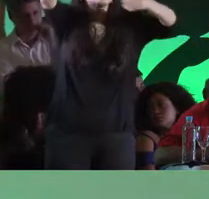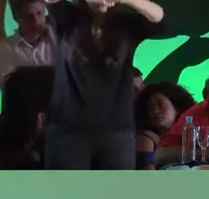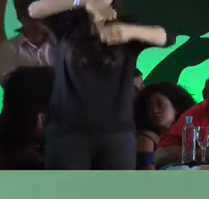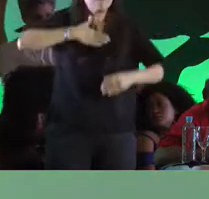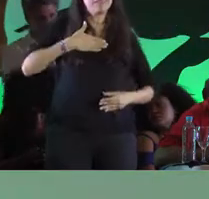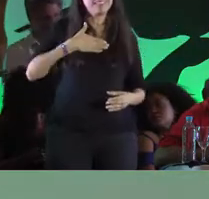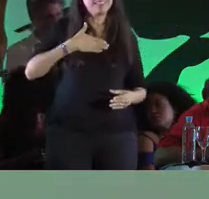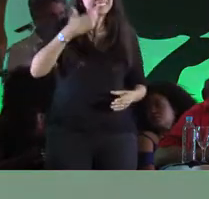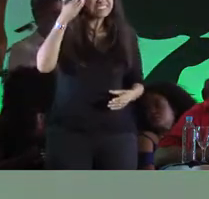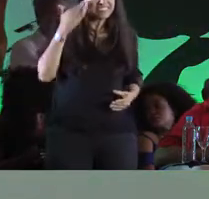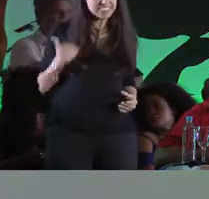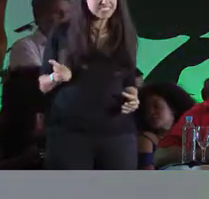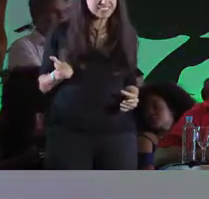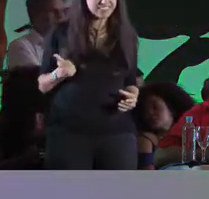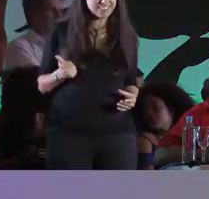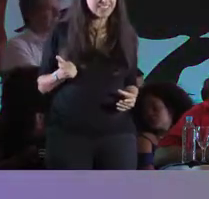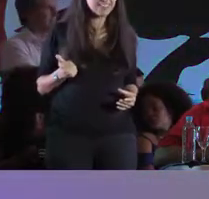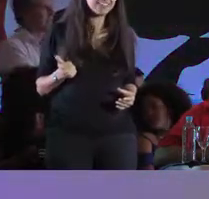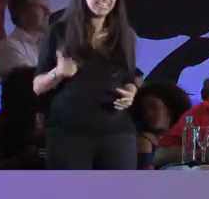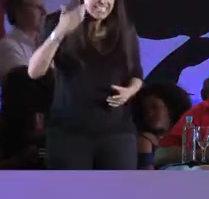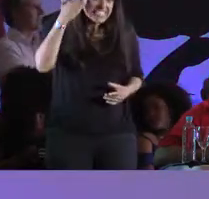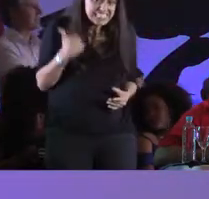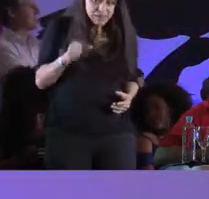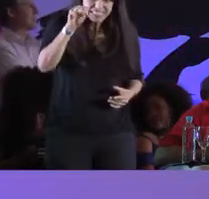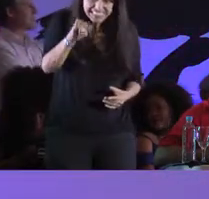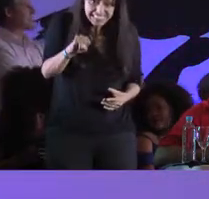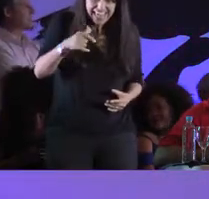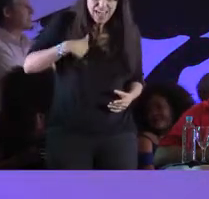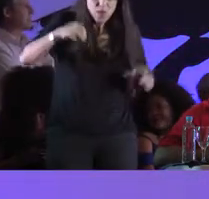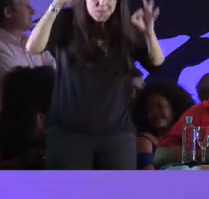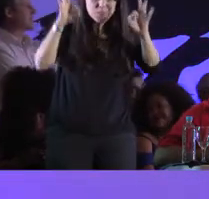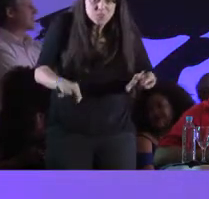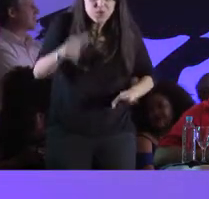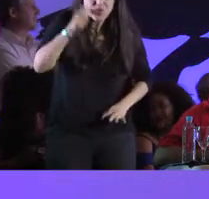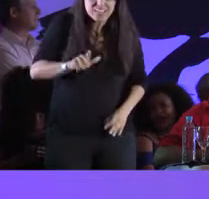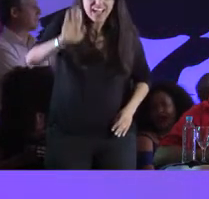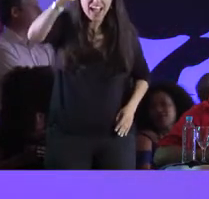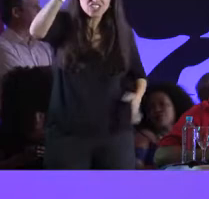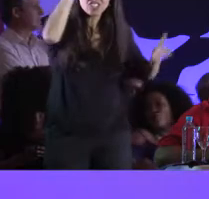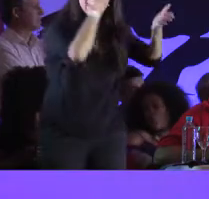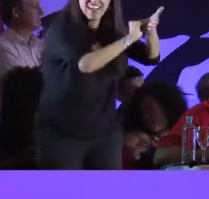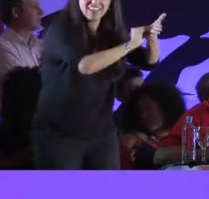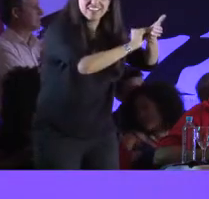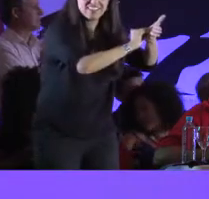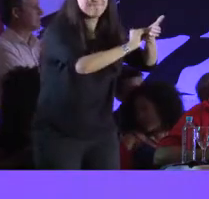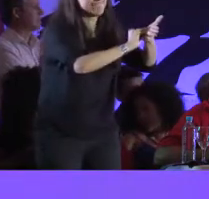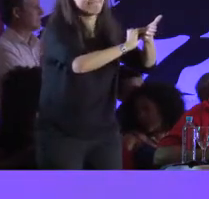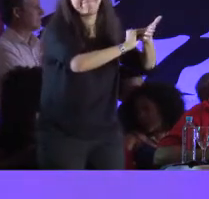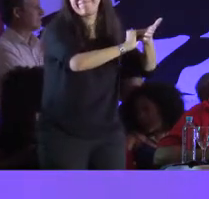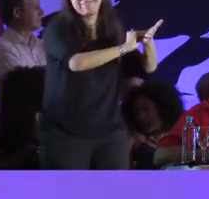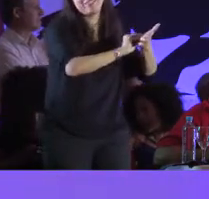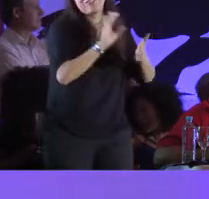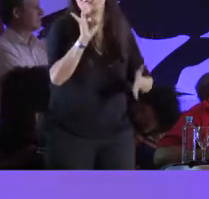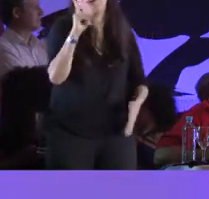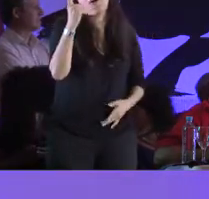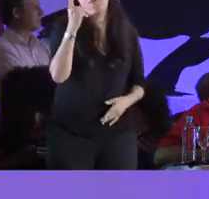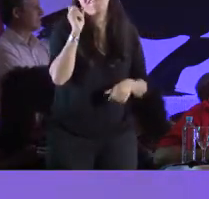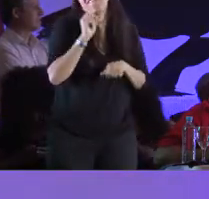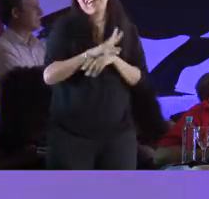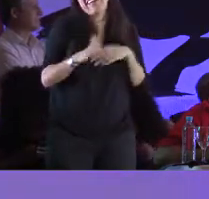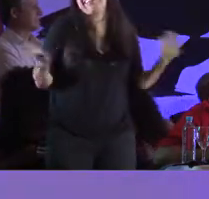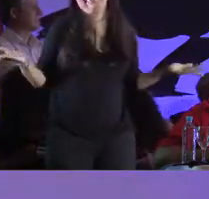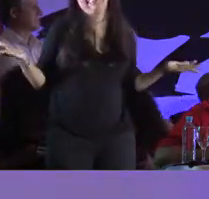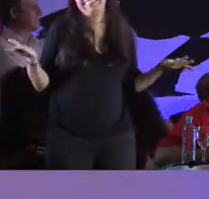um lado, ele sabe que se eu for candidato, só vai sobrar uma vaga para o segundo